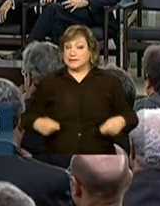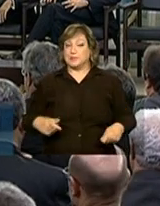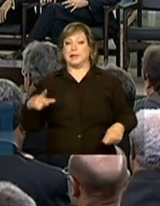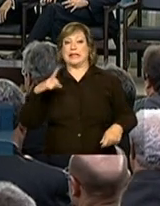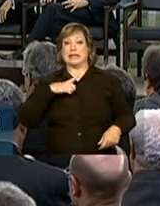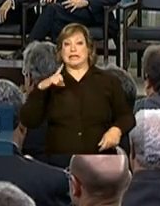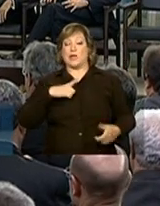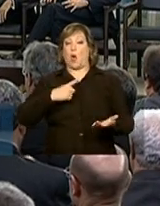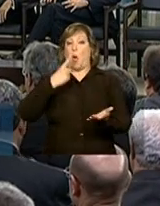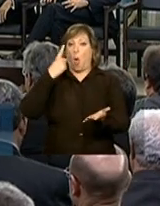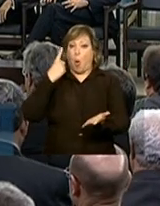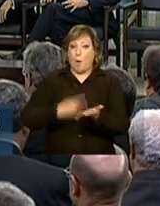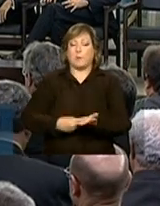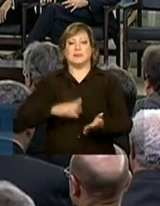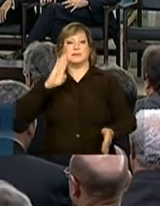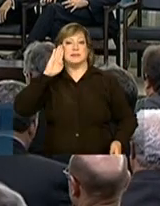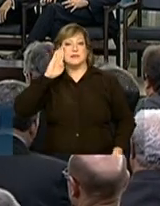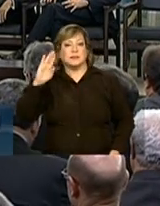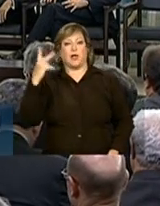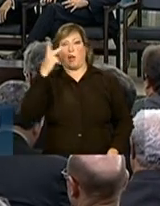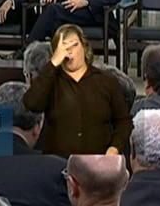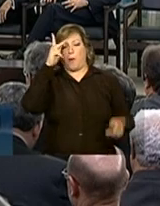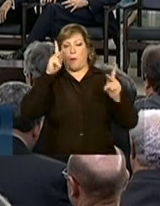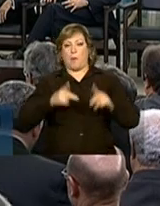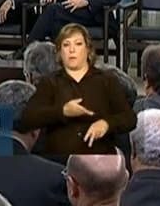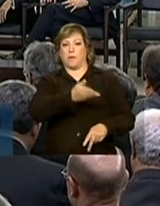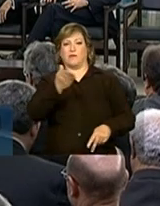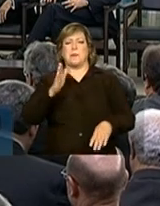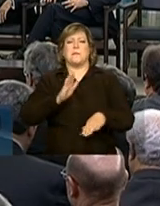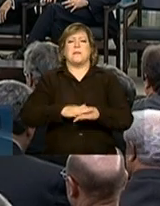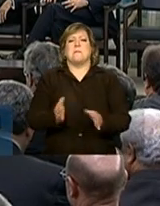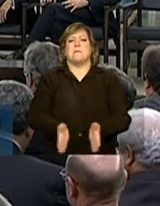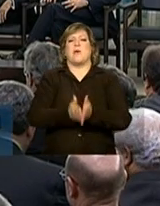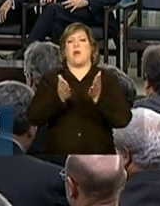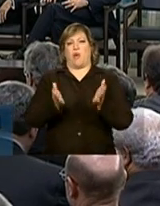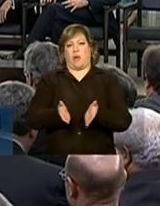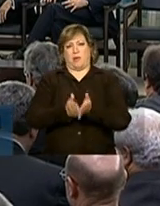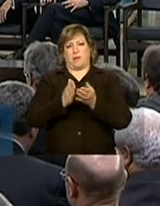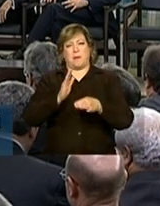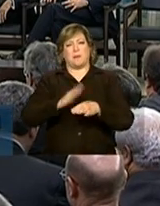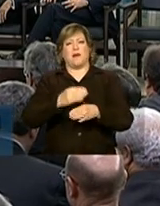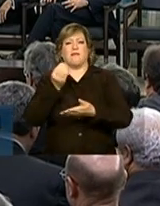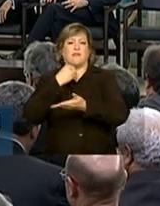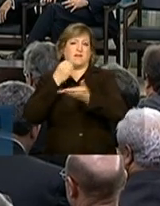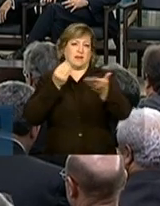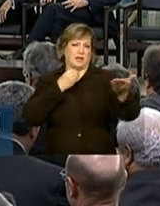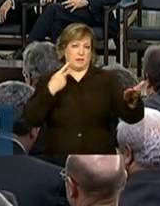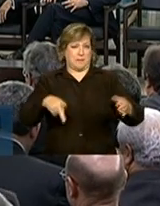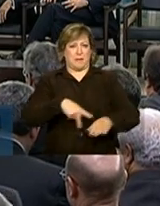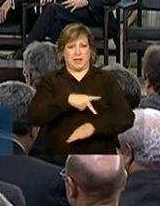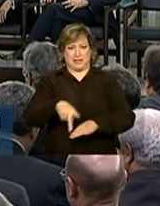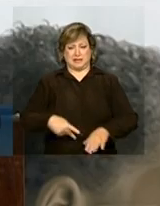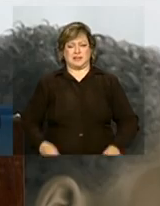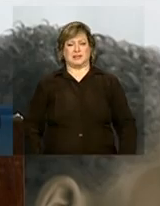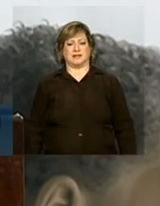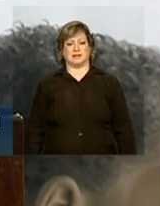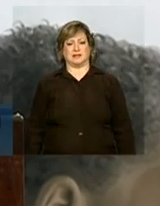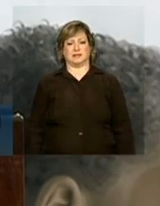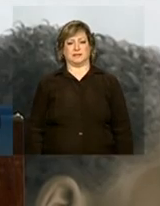ter um compromisso, sobretudo, com as populações mais pobres e mais fragilizadas do nosso